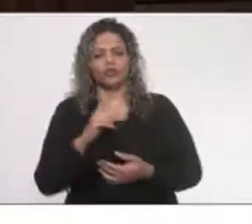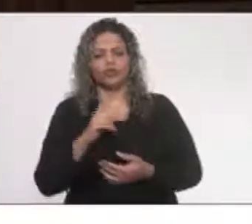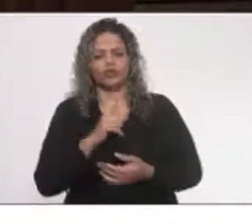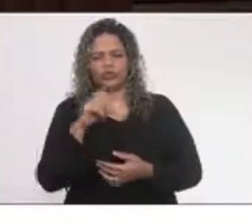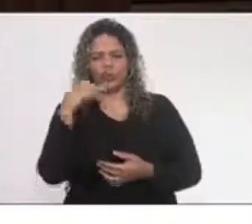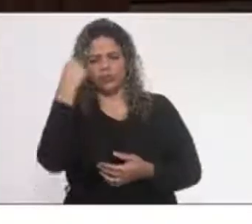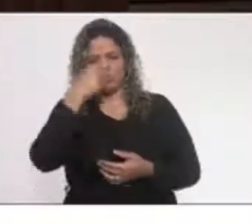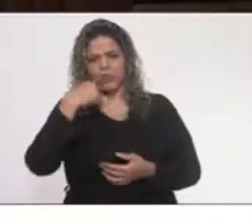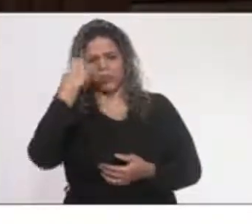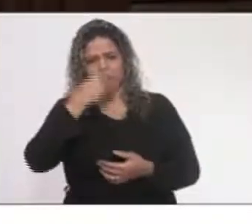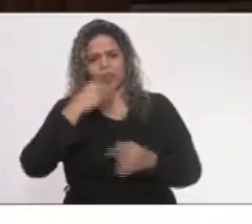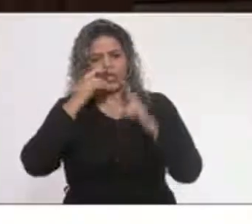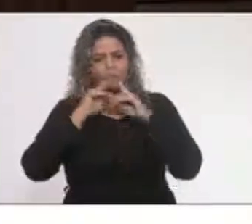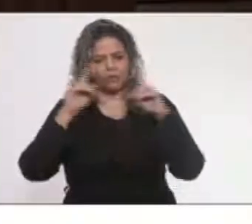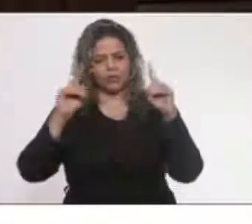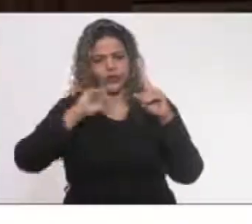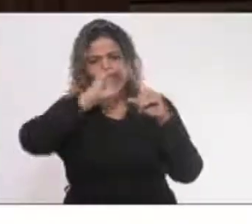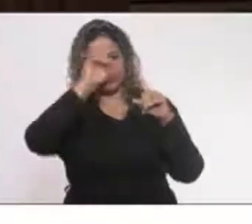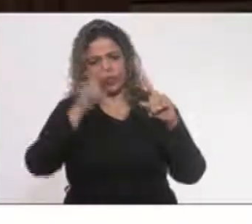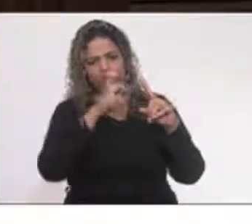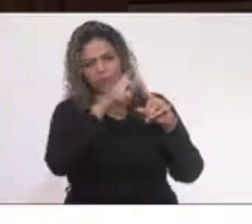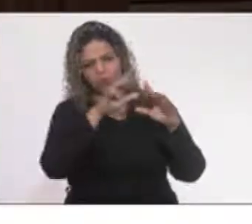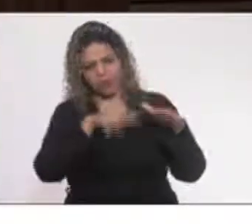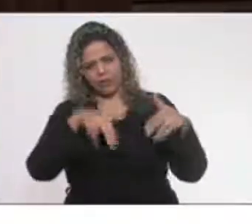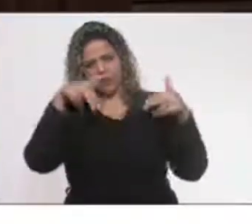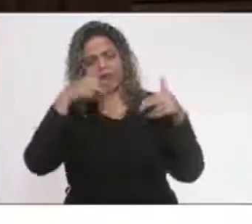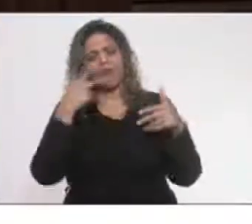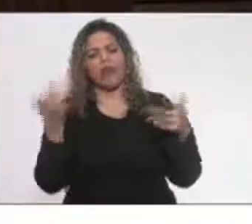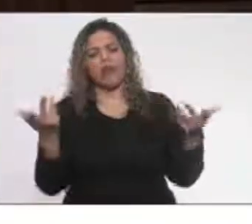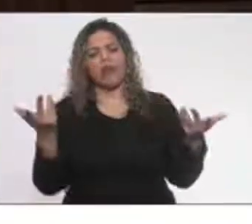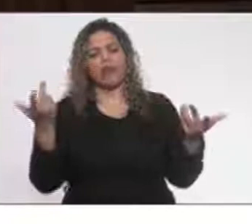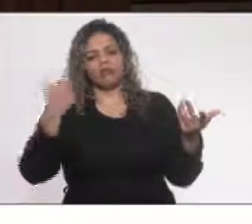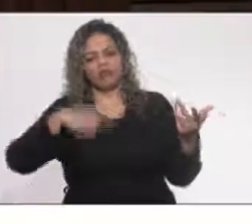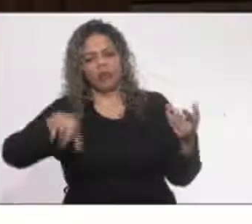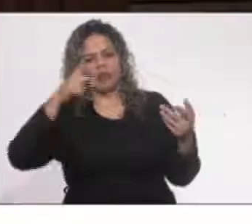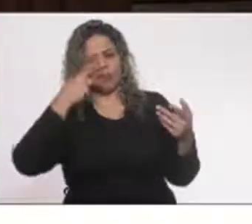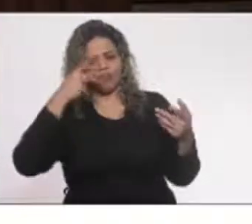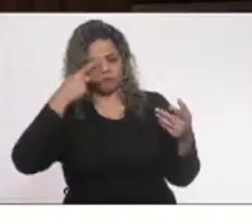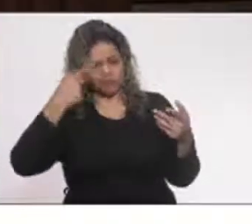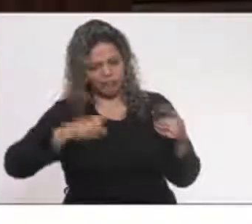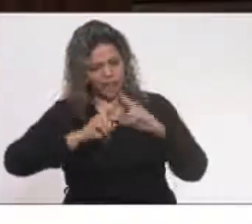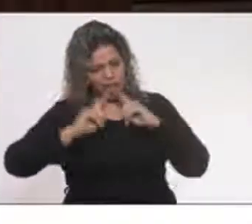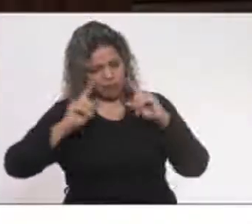a oportunidade de me manifestar durante a solenidade e volto a fazê-lo aqui